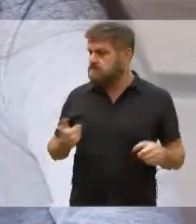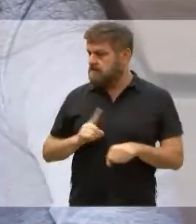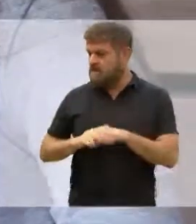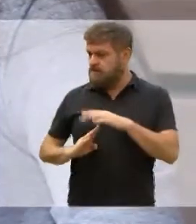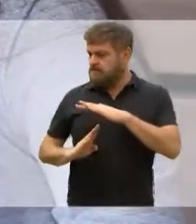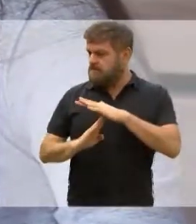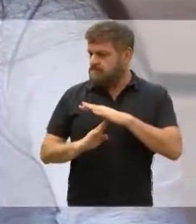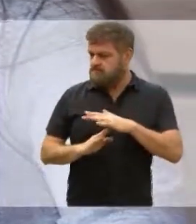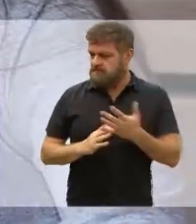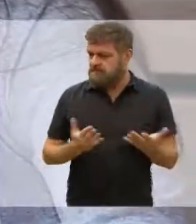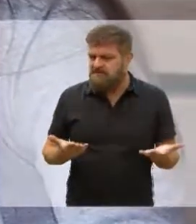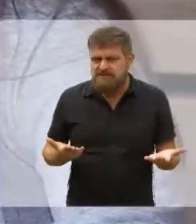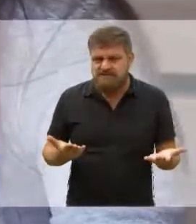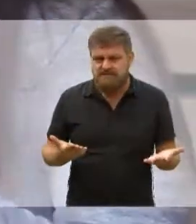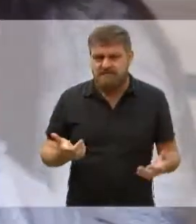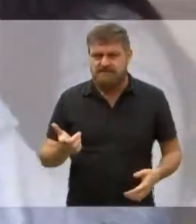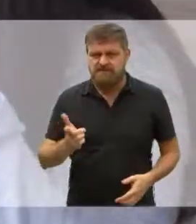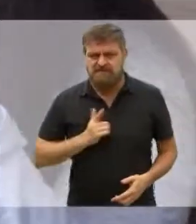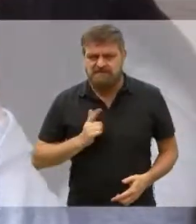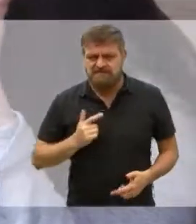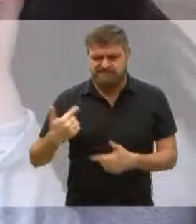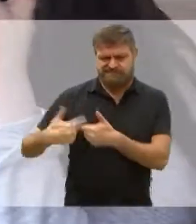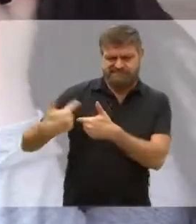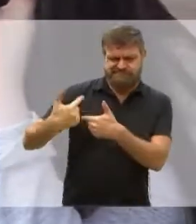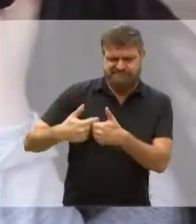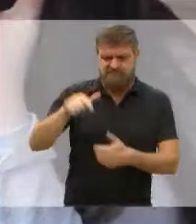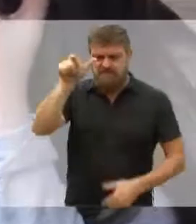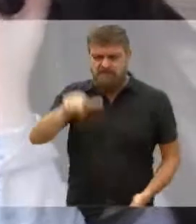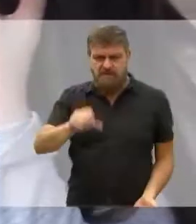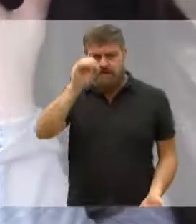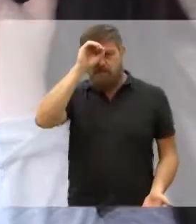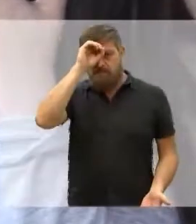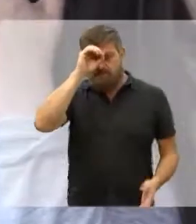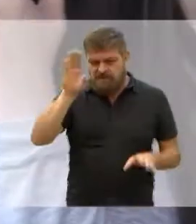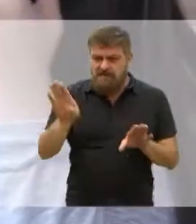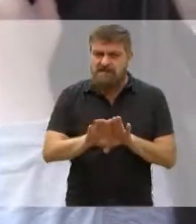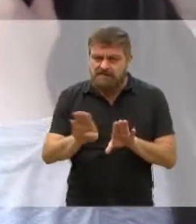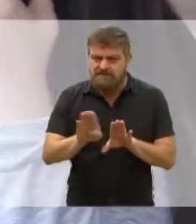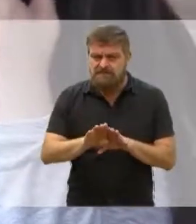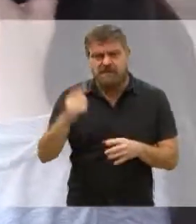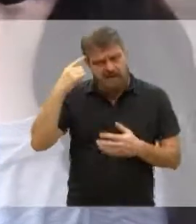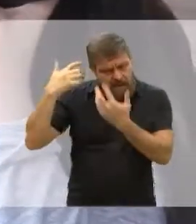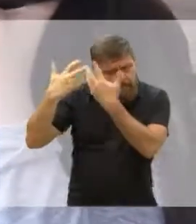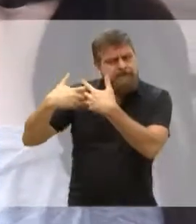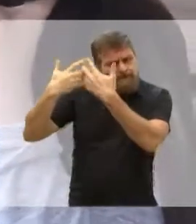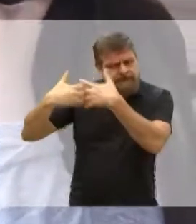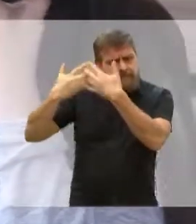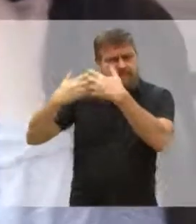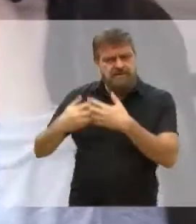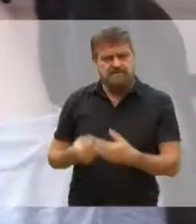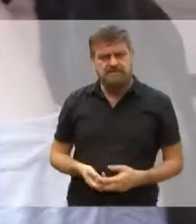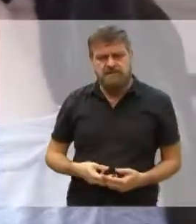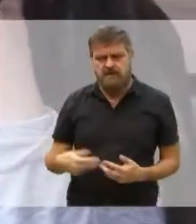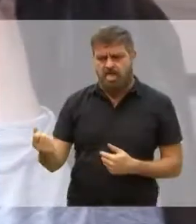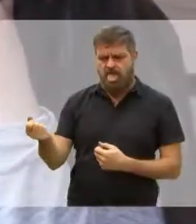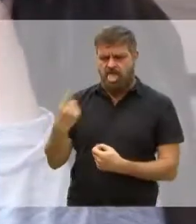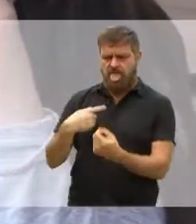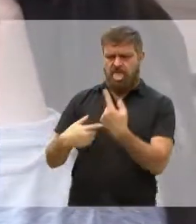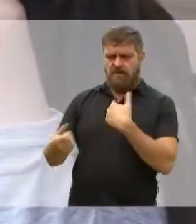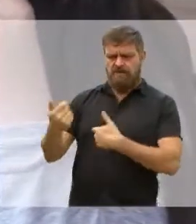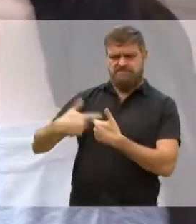de validade. Então, isso é uma coisa assim, falta de conhecimento e às vezes falta de pensar um pouquinho, né,